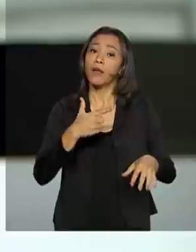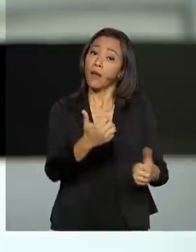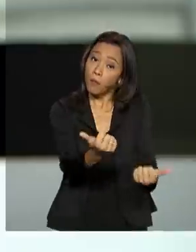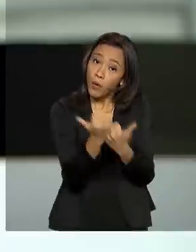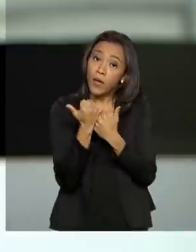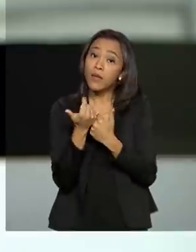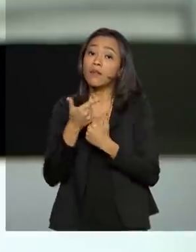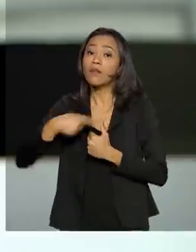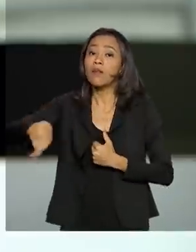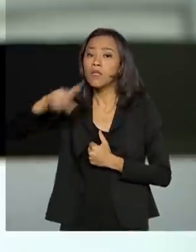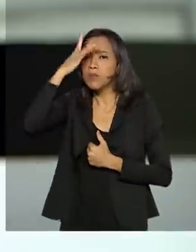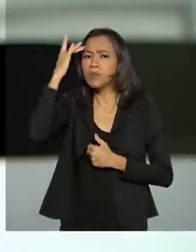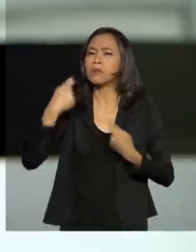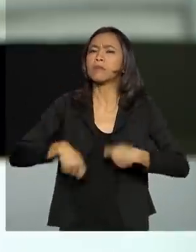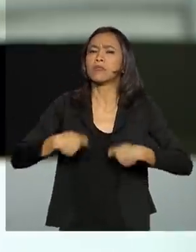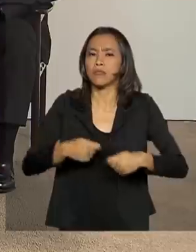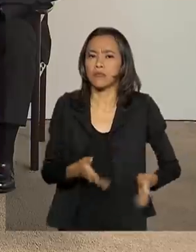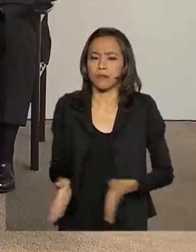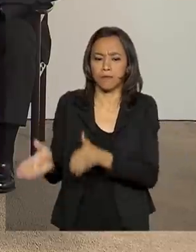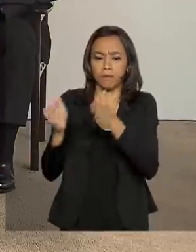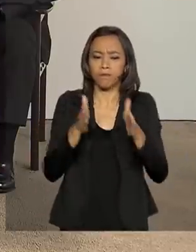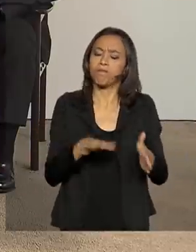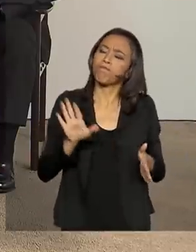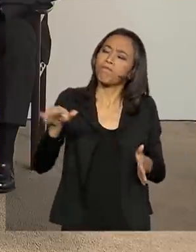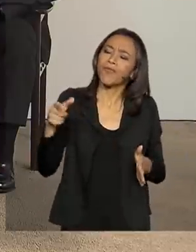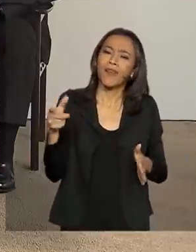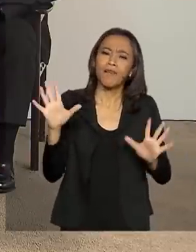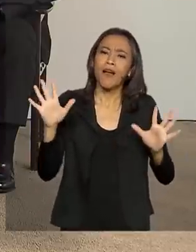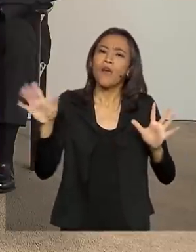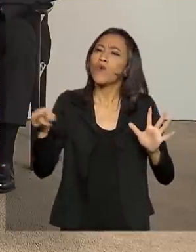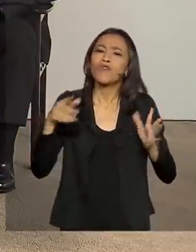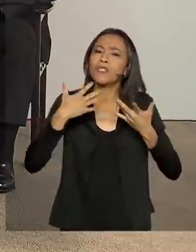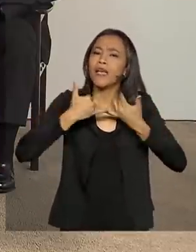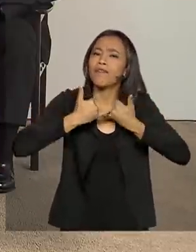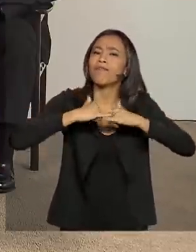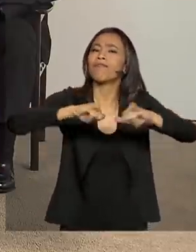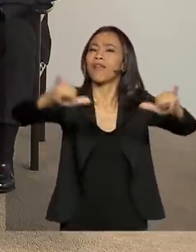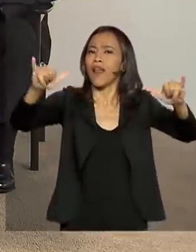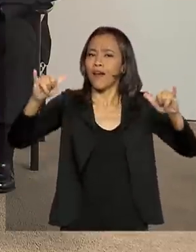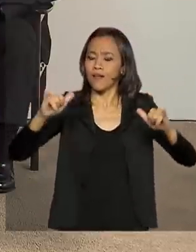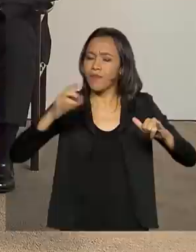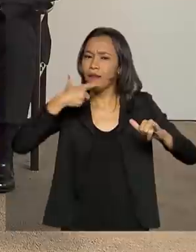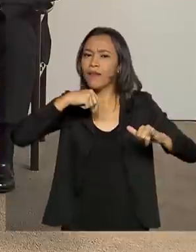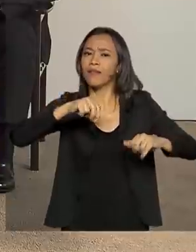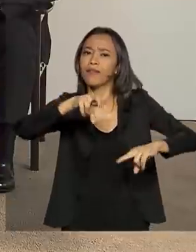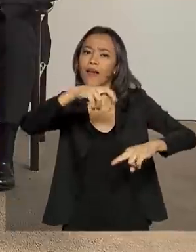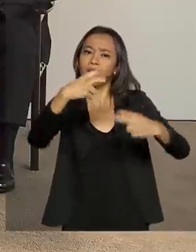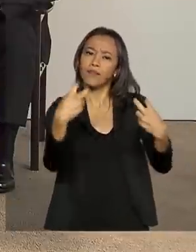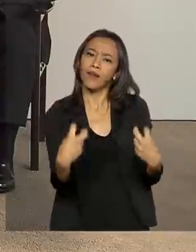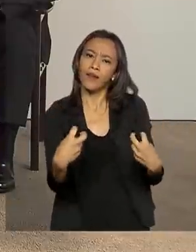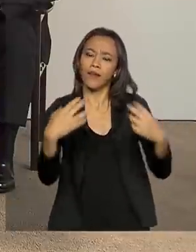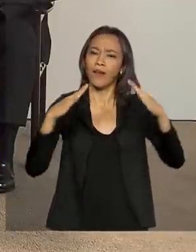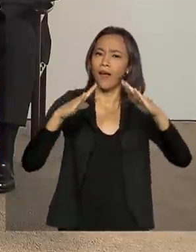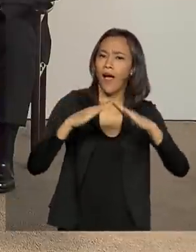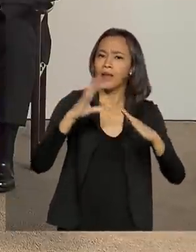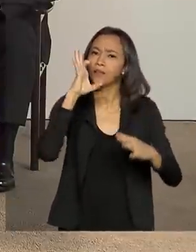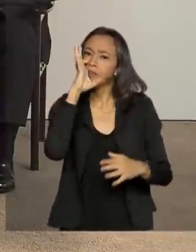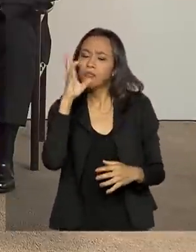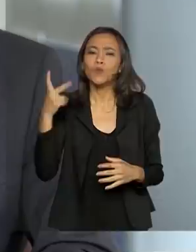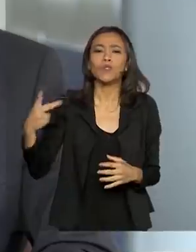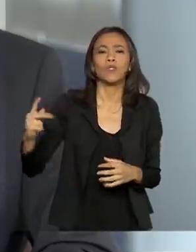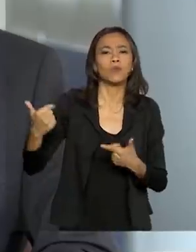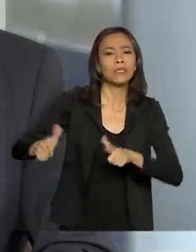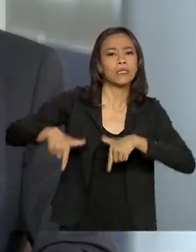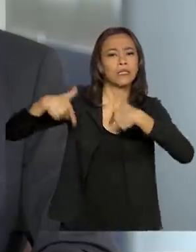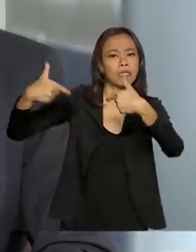necessitam. Ministro Bento Albuquerque, qual o recado que o senhor tem para passar para os brasileiros, para quem está em casa nesse momento, em relação ao seu ministério, ao trabalho